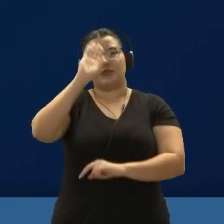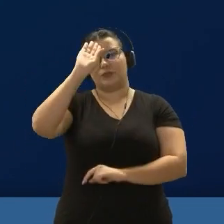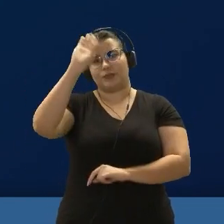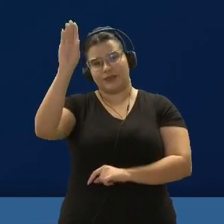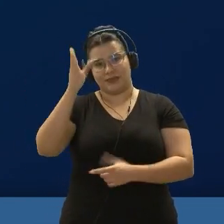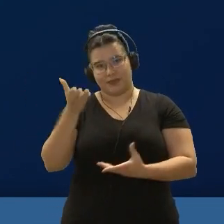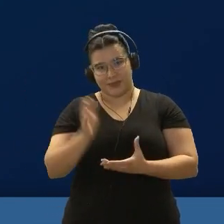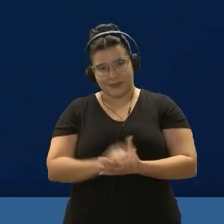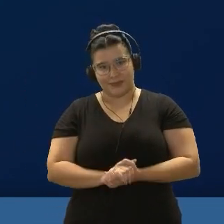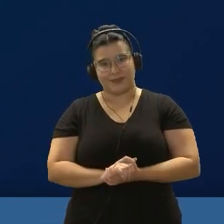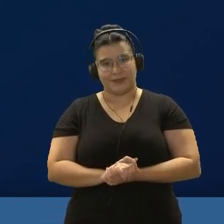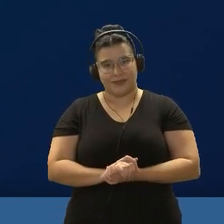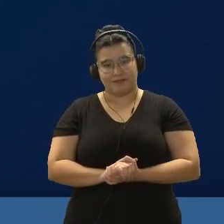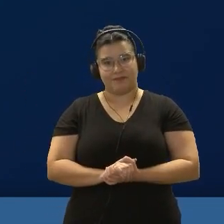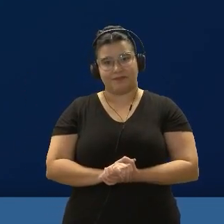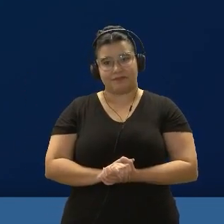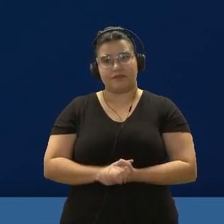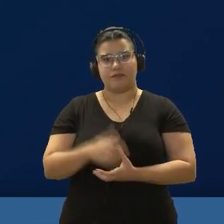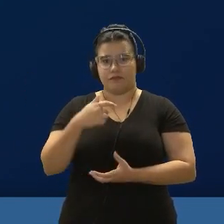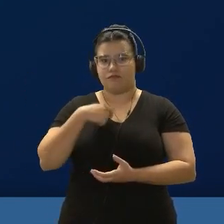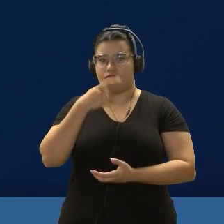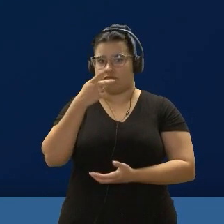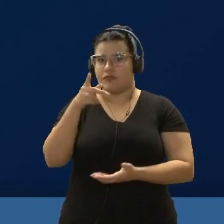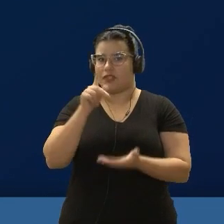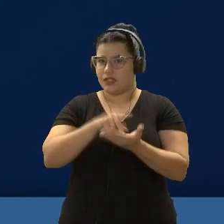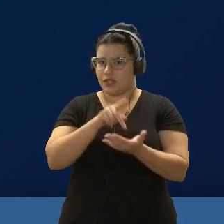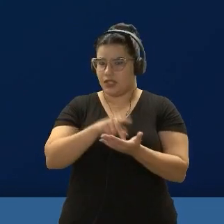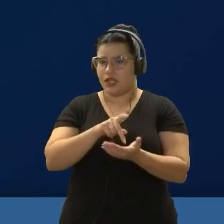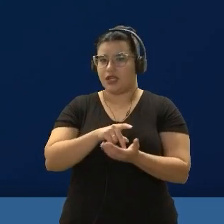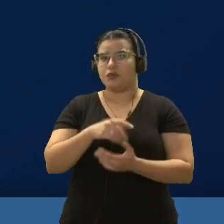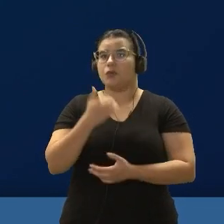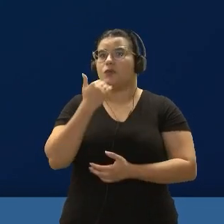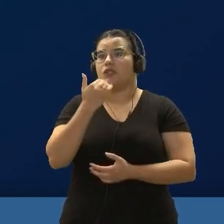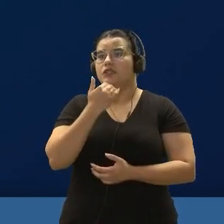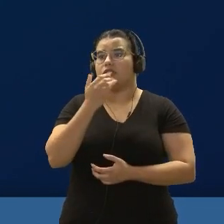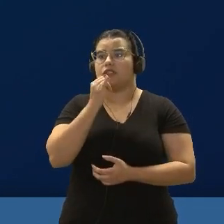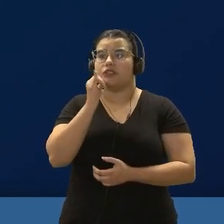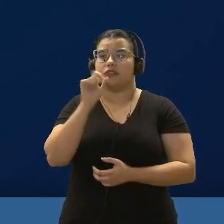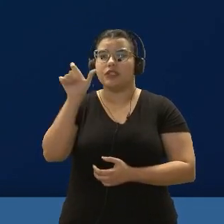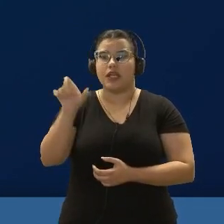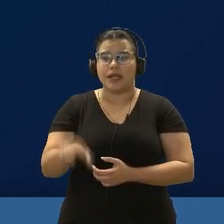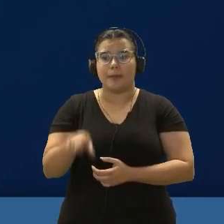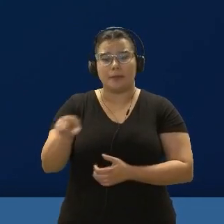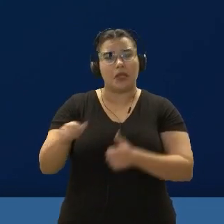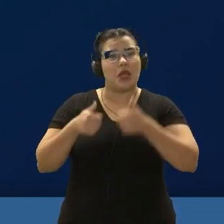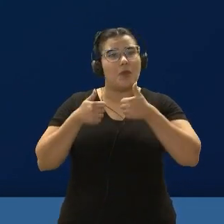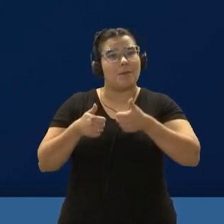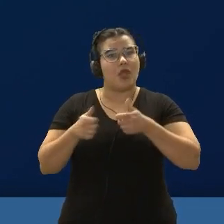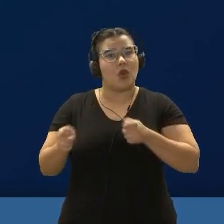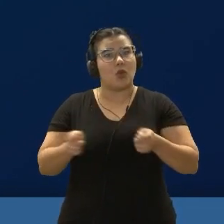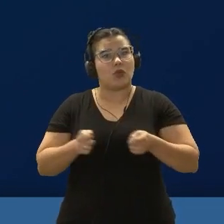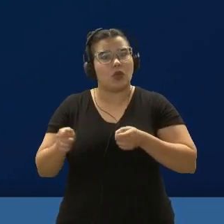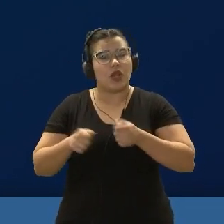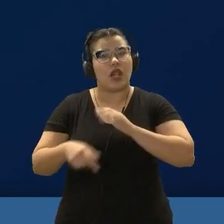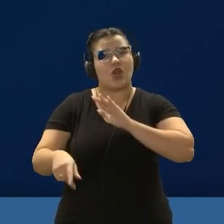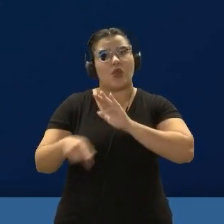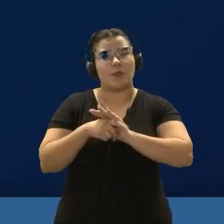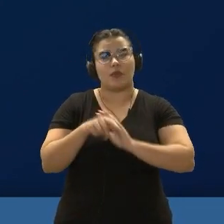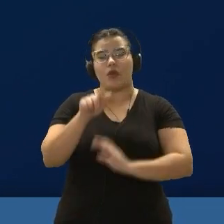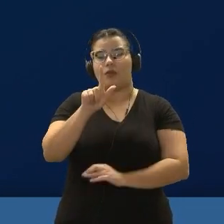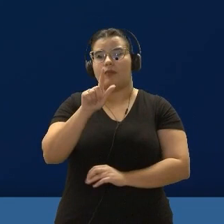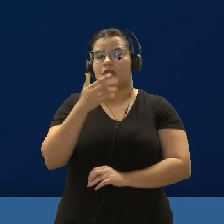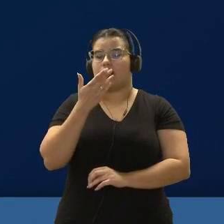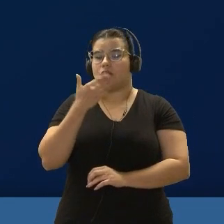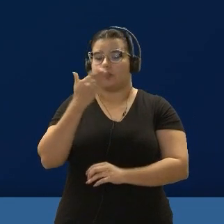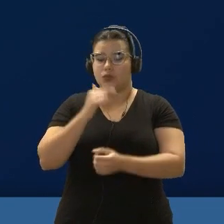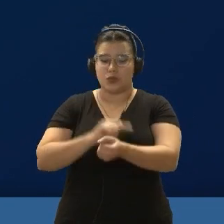abordagem. Vou ser bem sincero, não adianta esse paciente estar muito bem controlado de sua glicemia se ele tiver